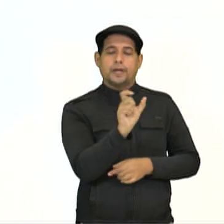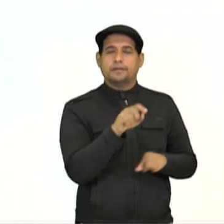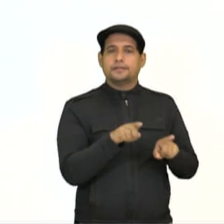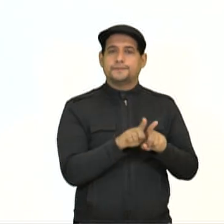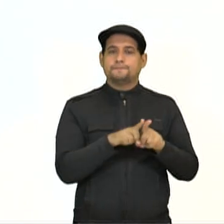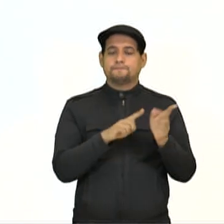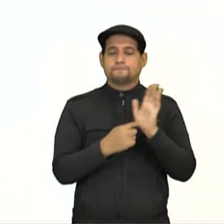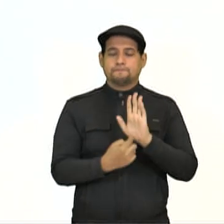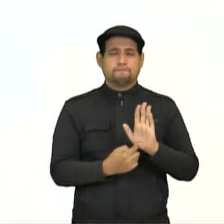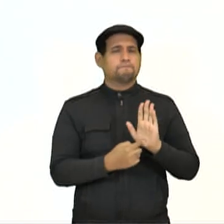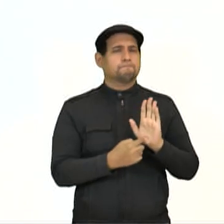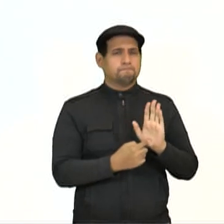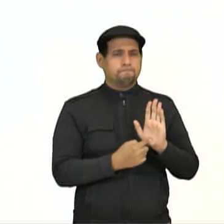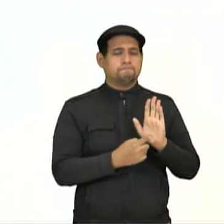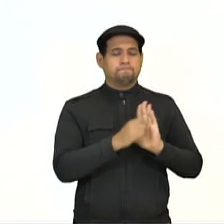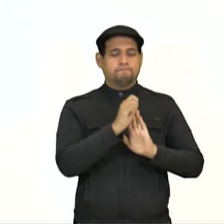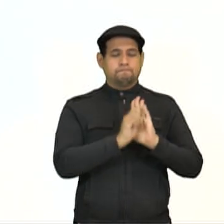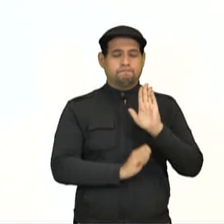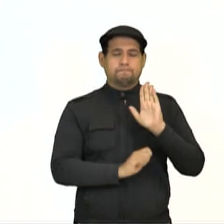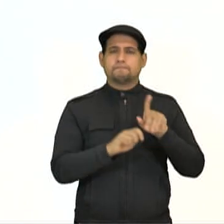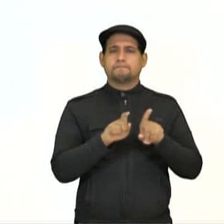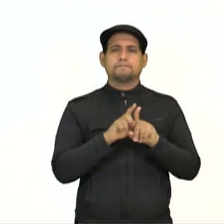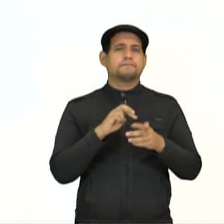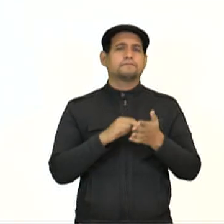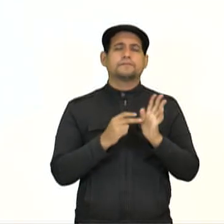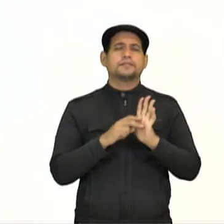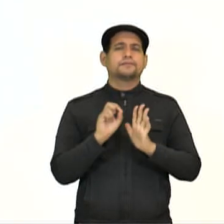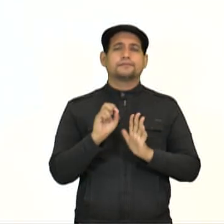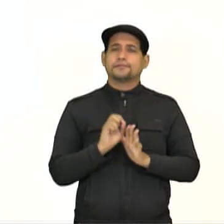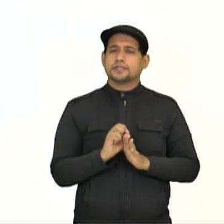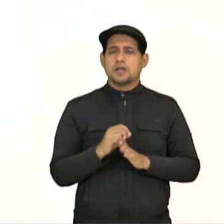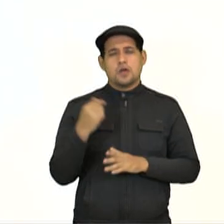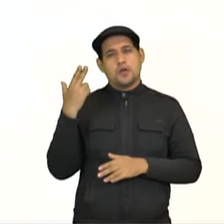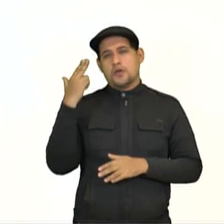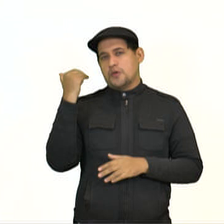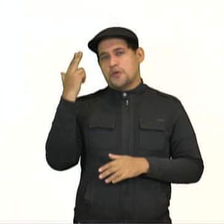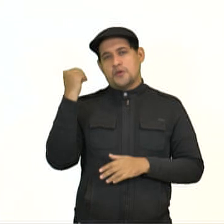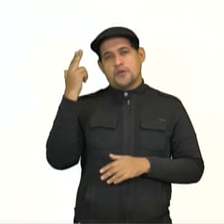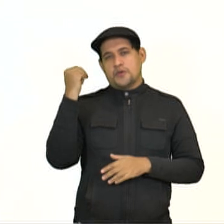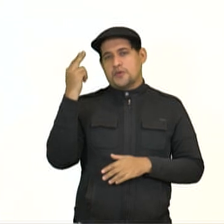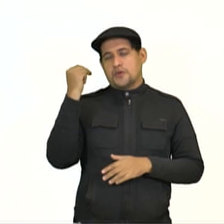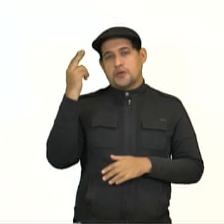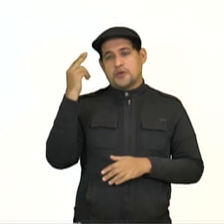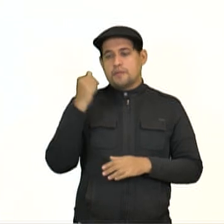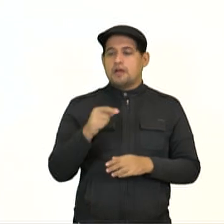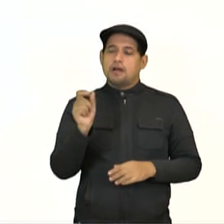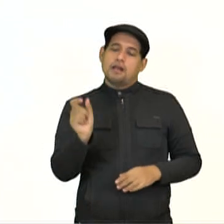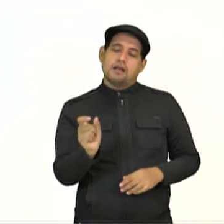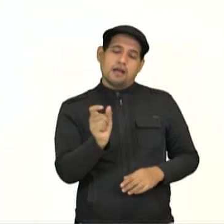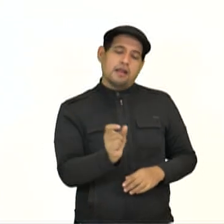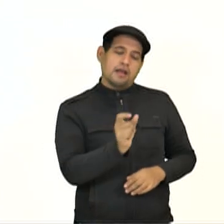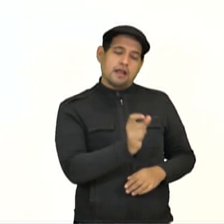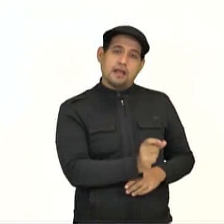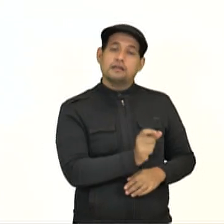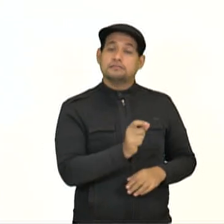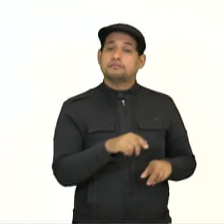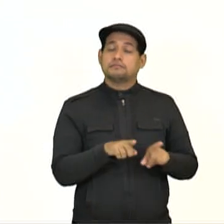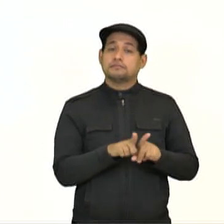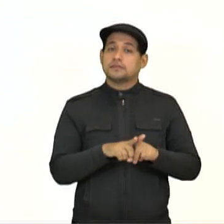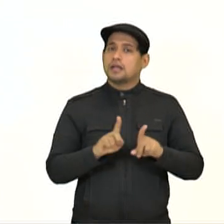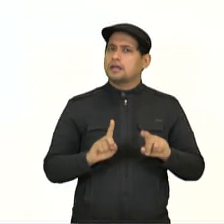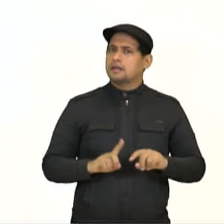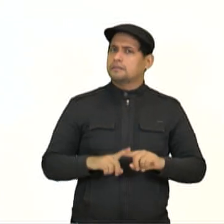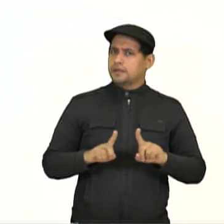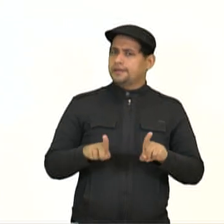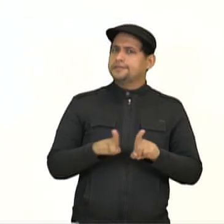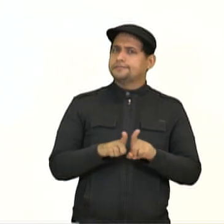que aparecem nesse texto, que são muito comuns nas classified ads. E isso